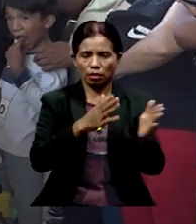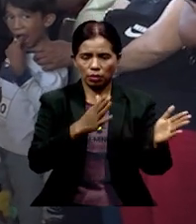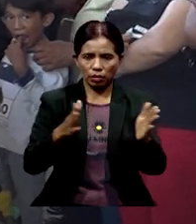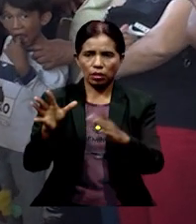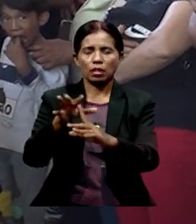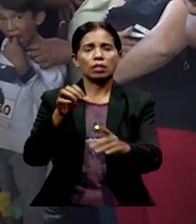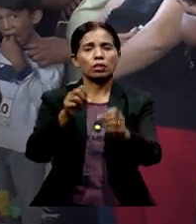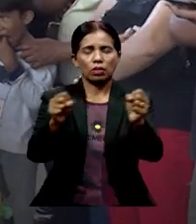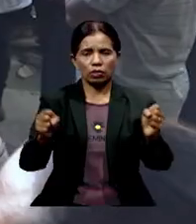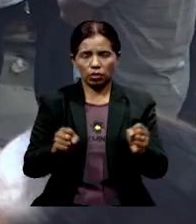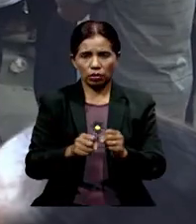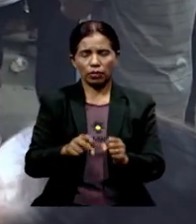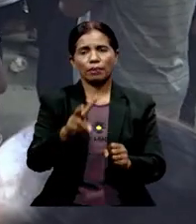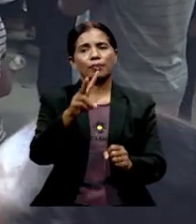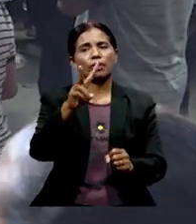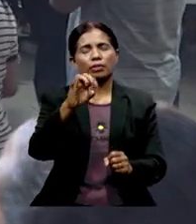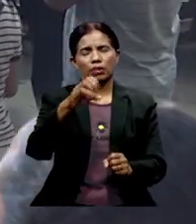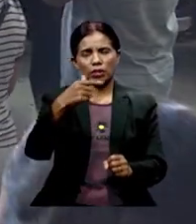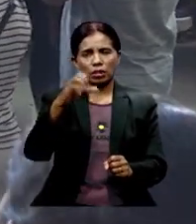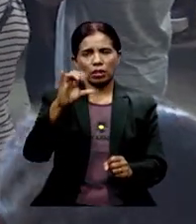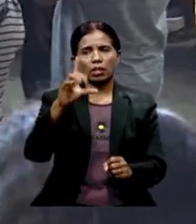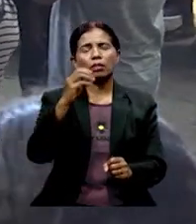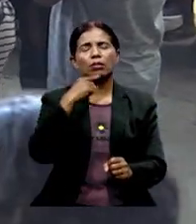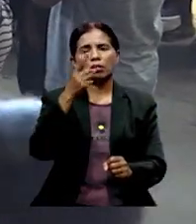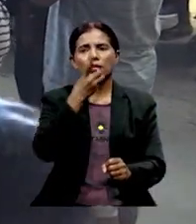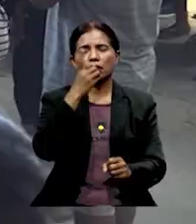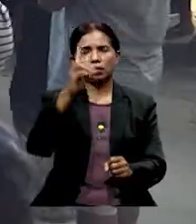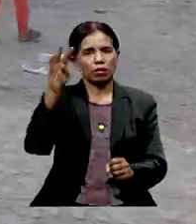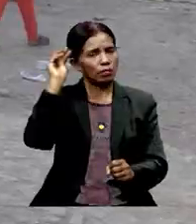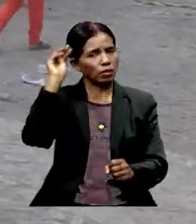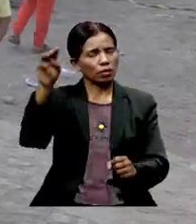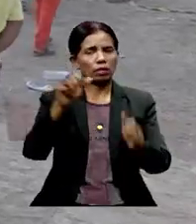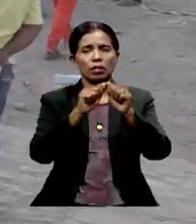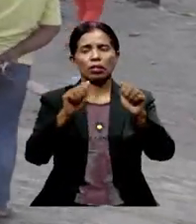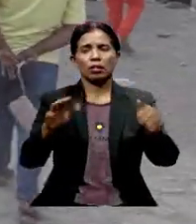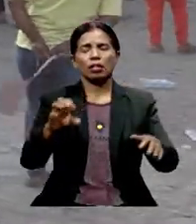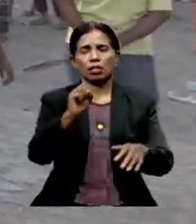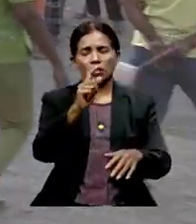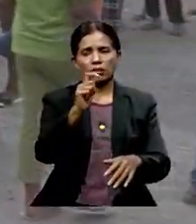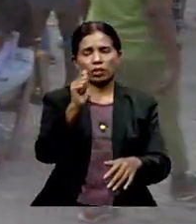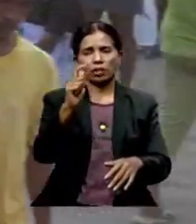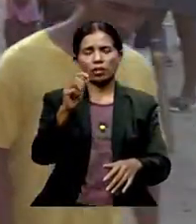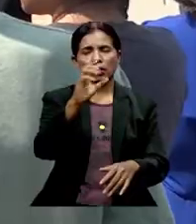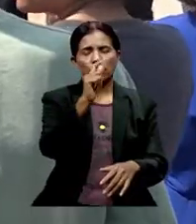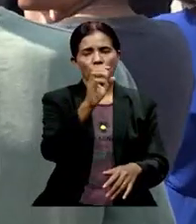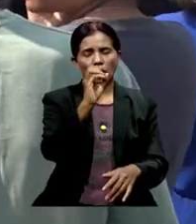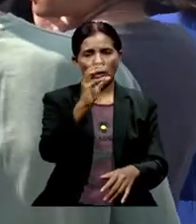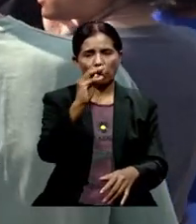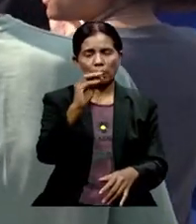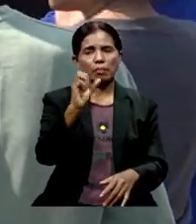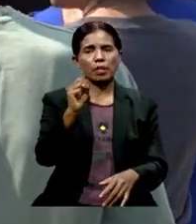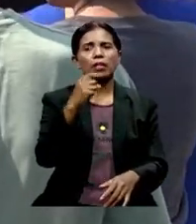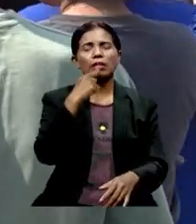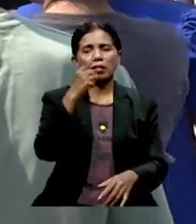Né? Virgílio ratou declaração, né? Relaciona a declaração Ministro Administração Estatal, Tomás Cabral, no que acontece,